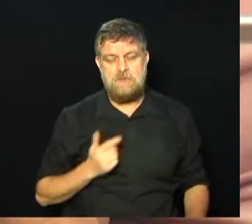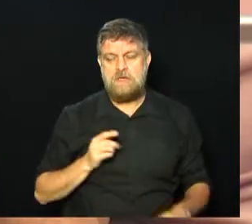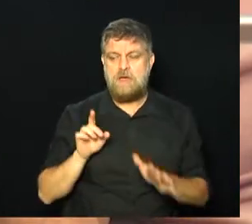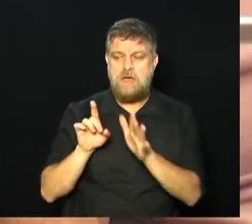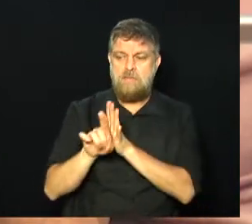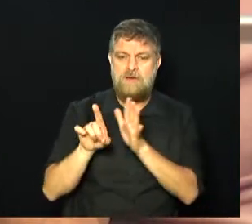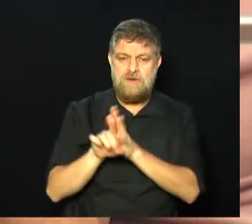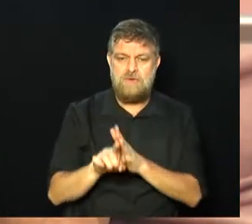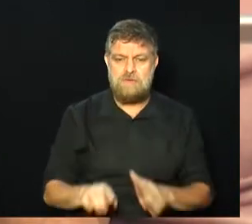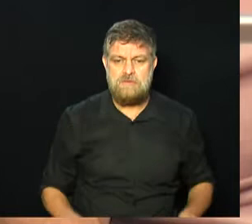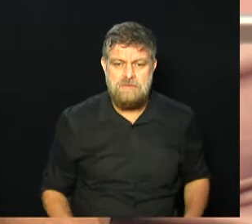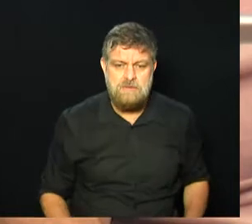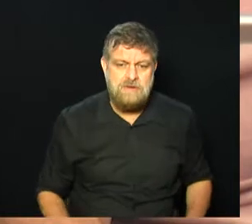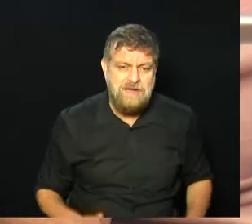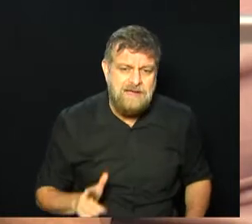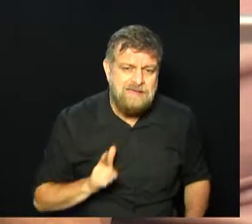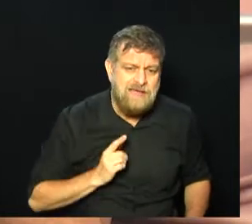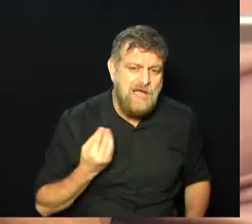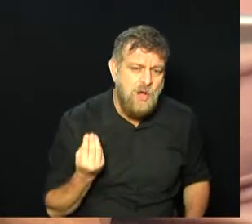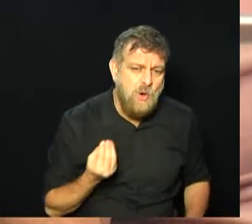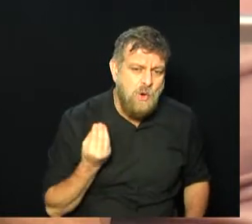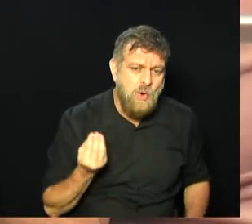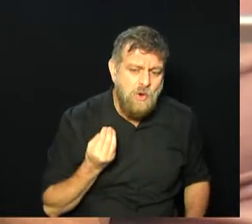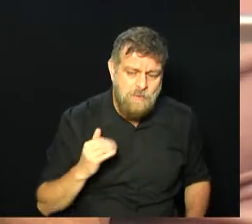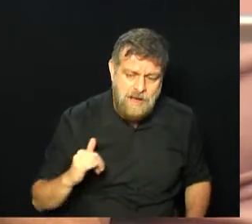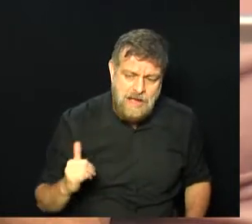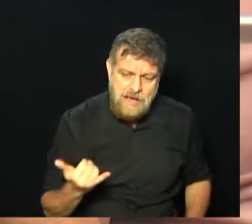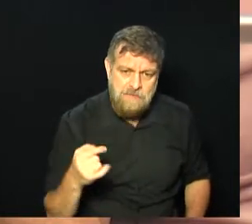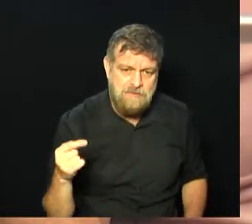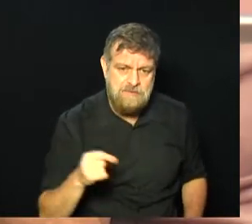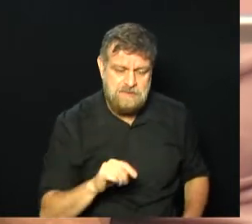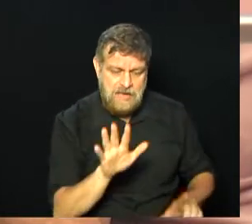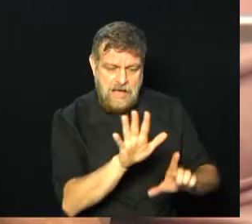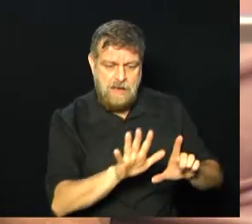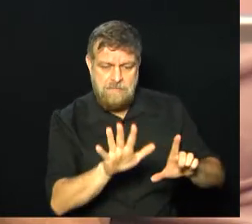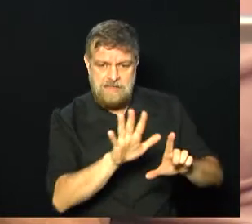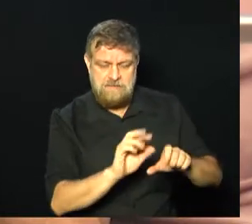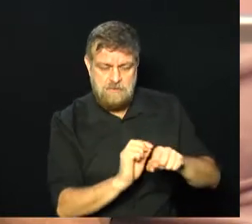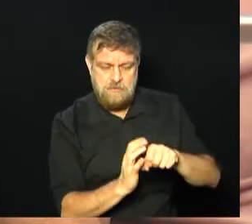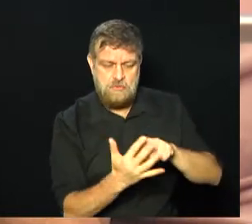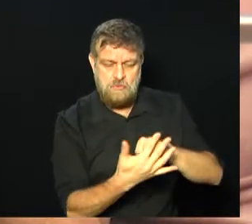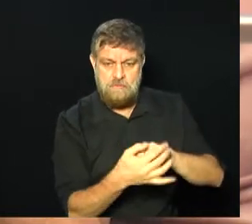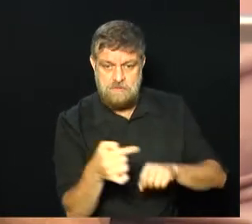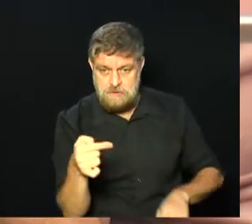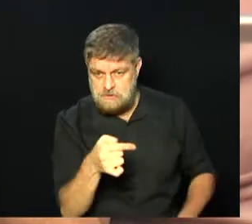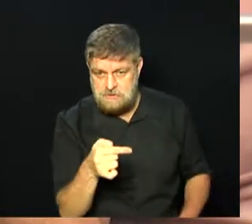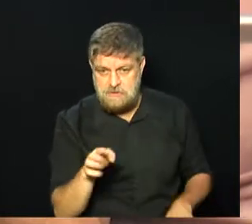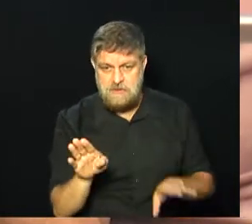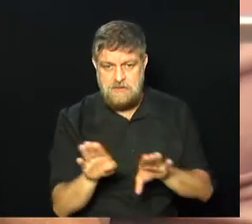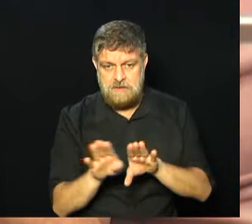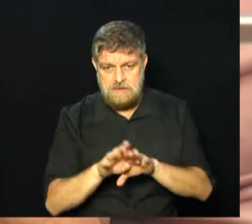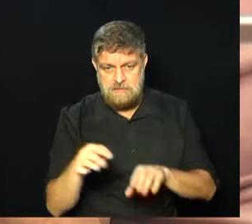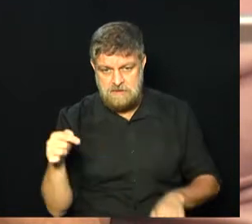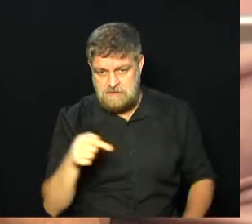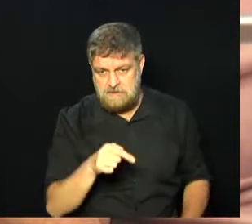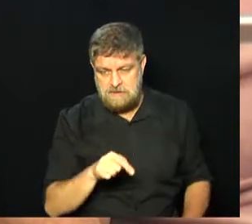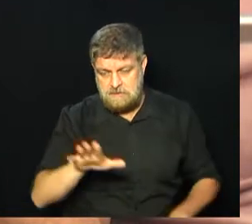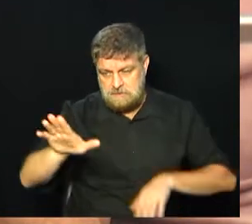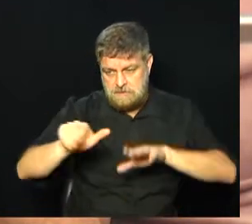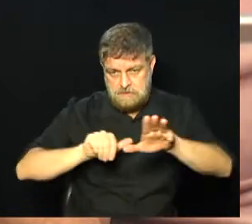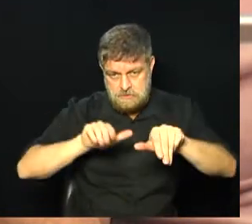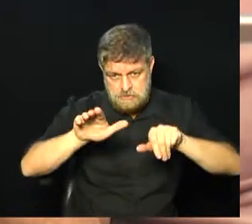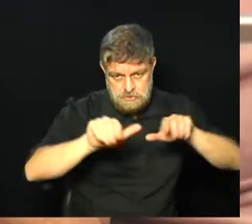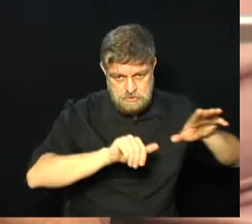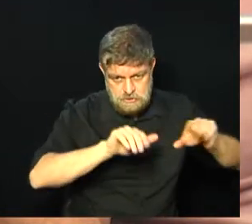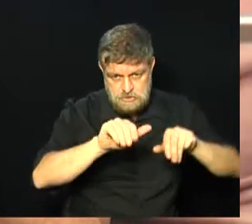existe a possibilidade de aproveitar essa plataforma, no caso de fazer a convocação, no